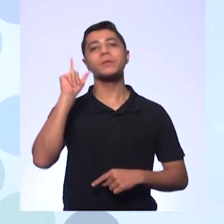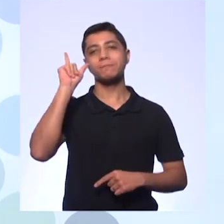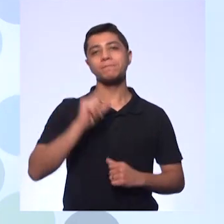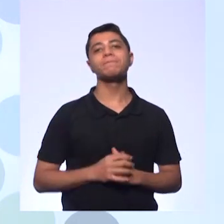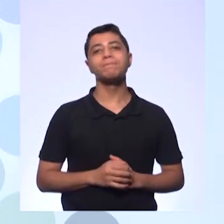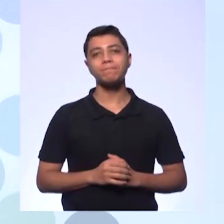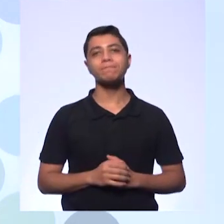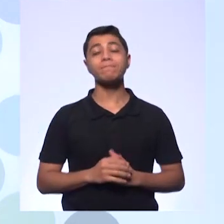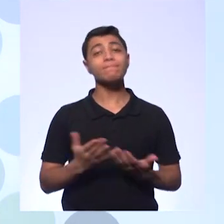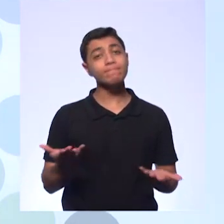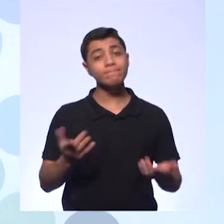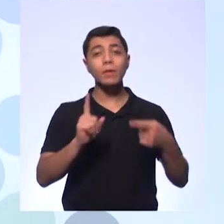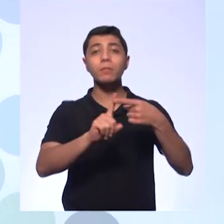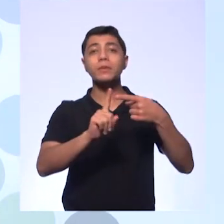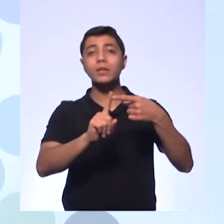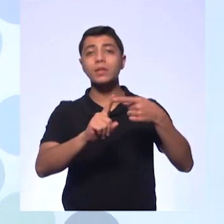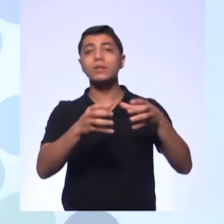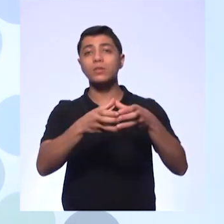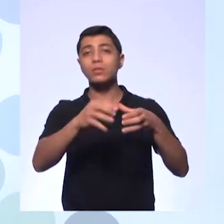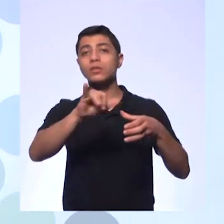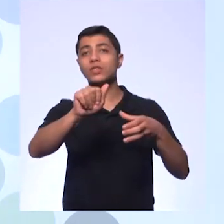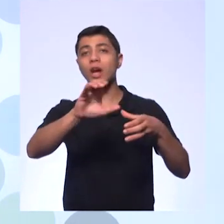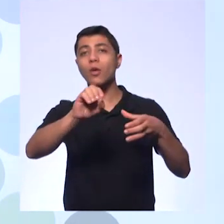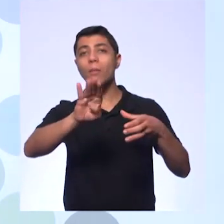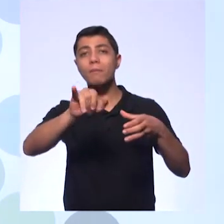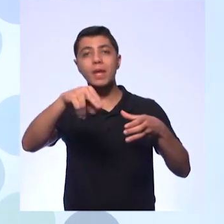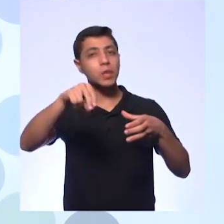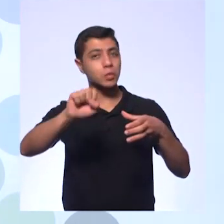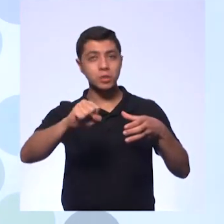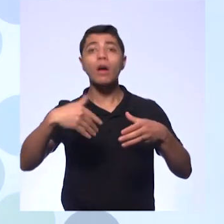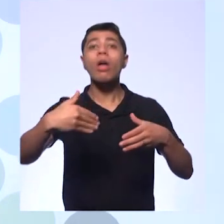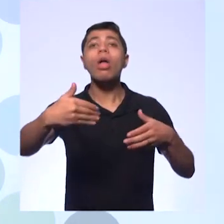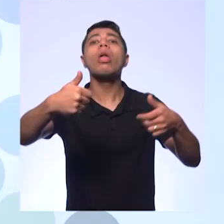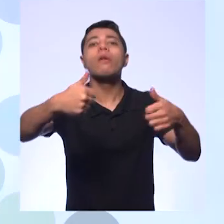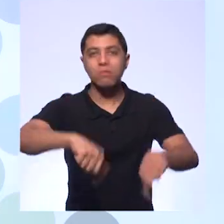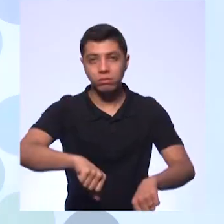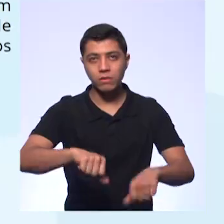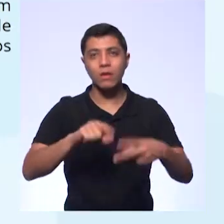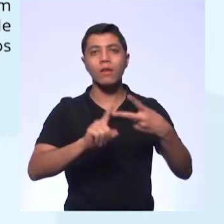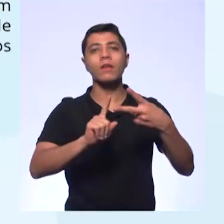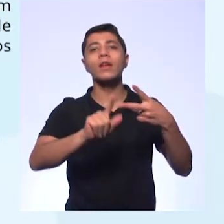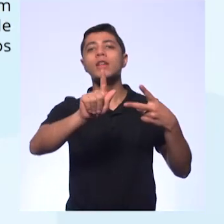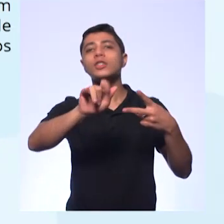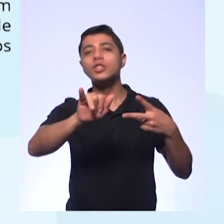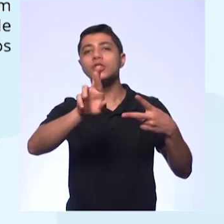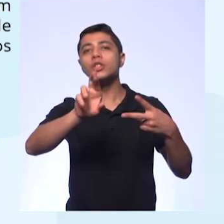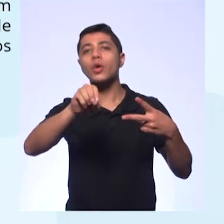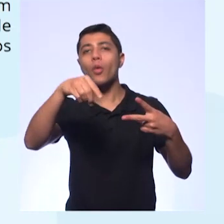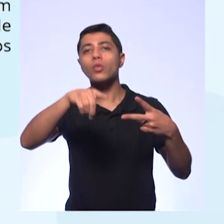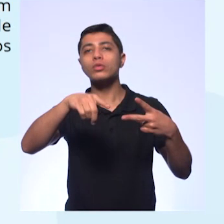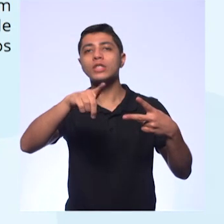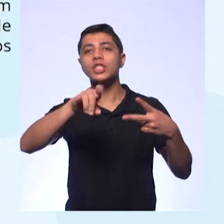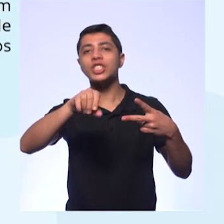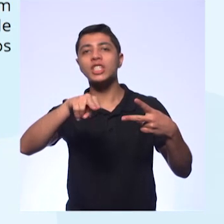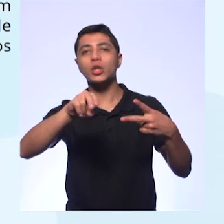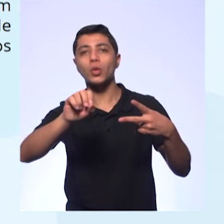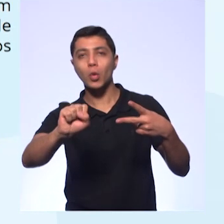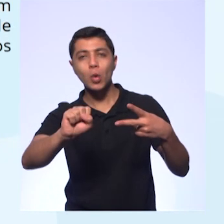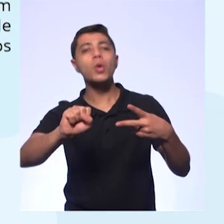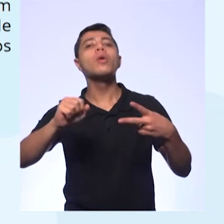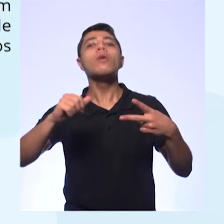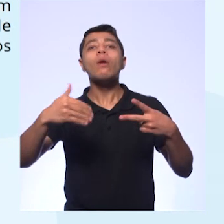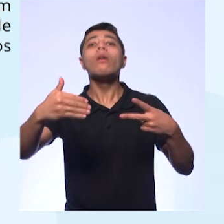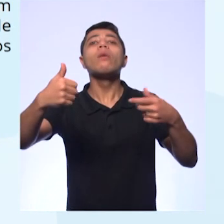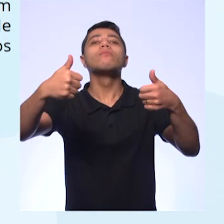muito certo, girondinos também não deu. Vamos pensar em tudo isso para responder a essa questão que apareceu aí na tela, tá?